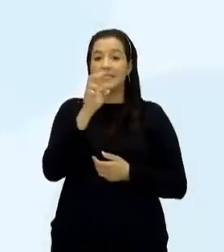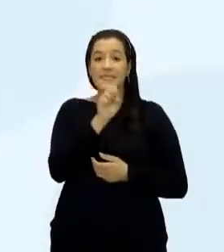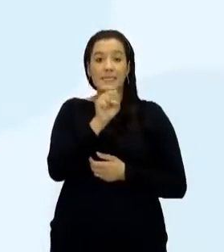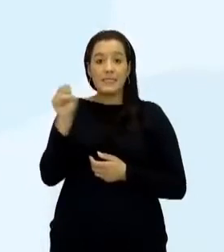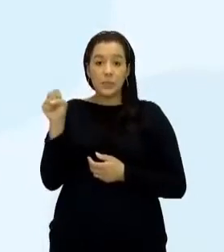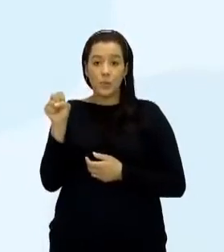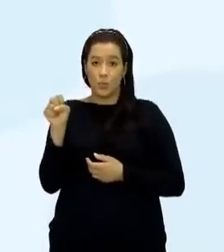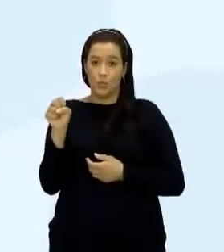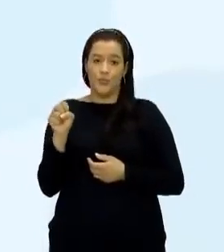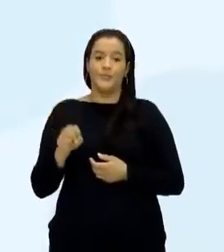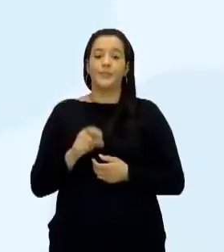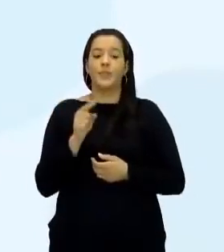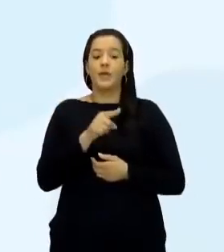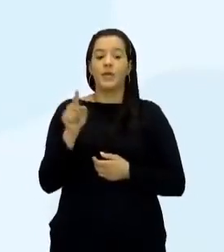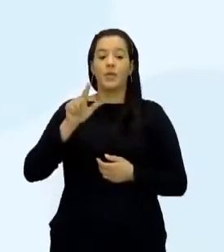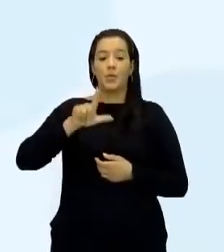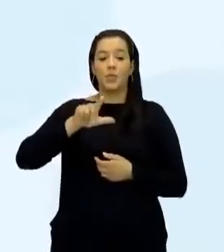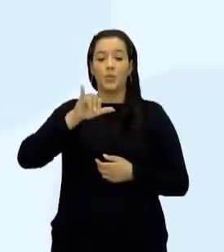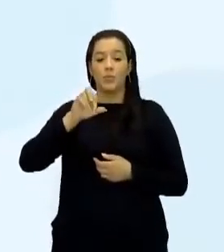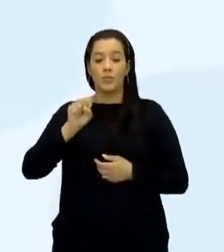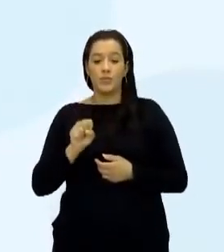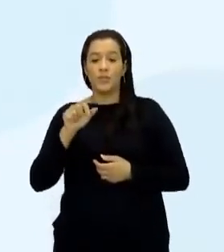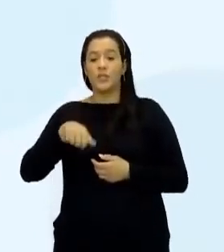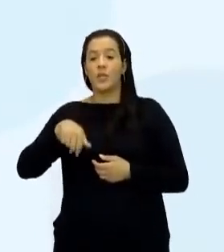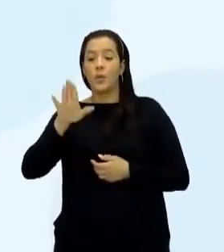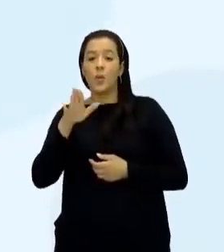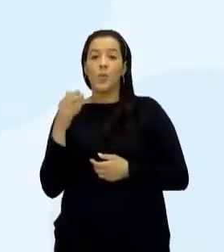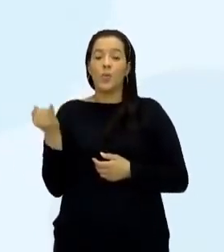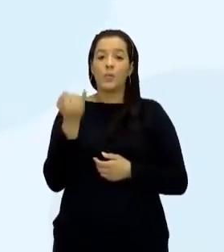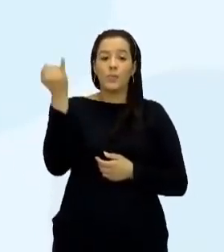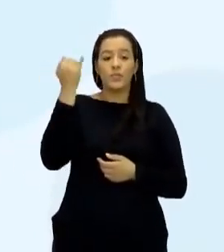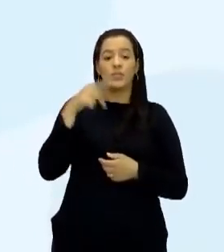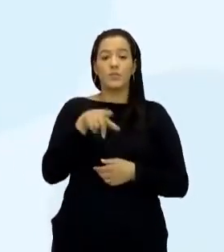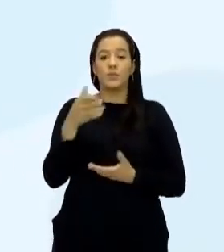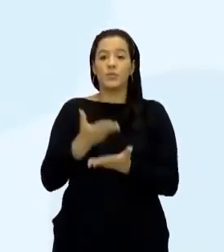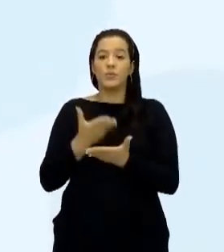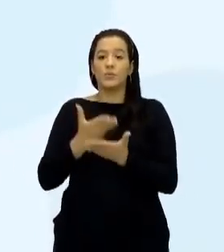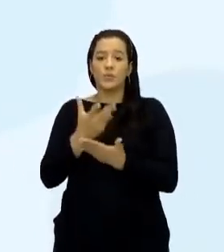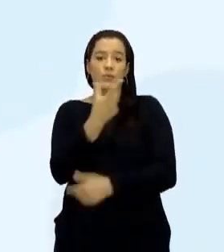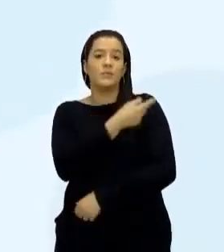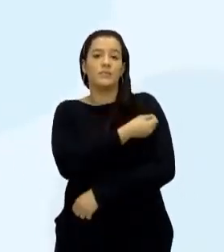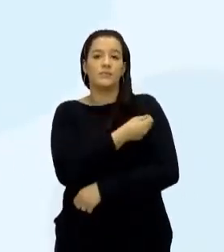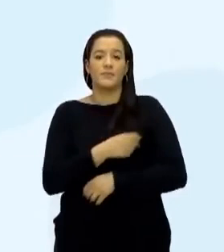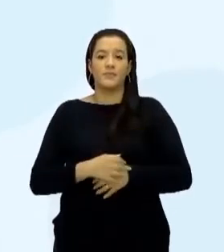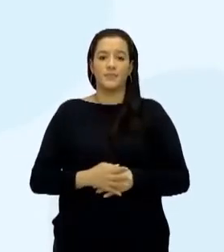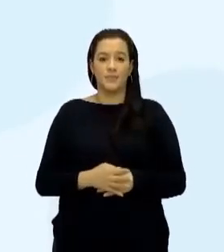dizer para mim, quem foi Louis Pasteur e qual a importância no estudo das vacinas?